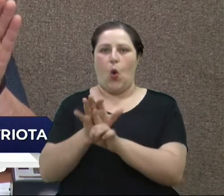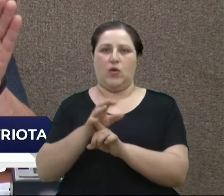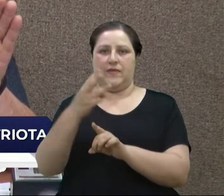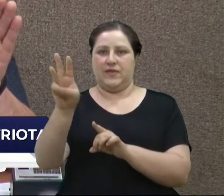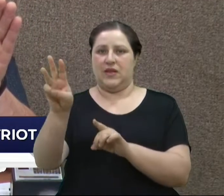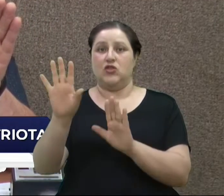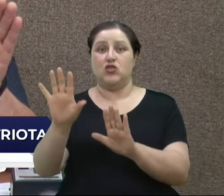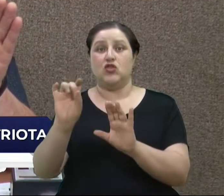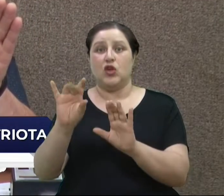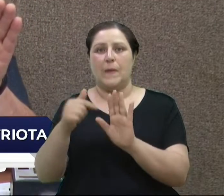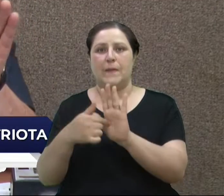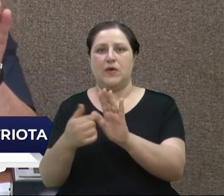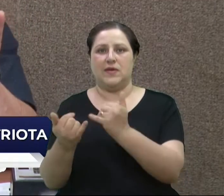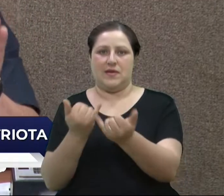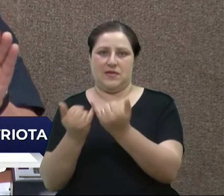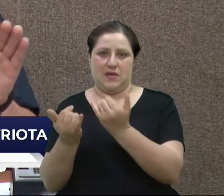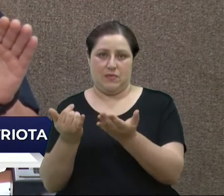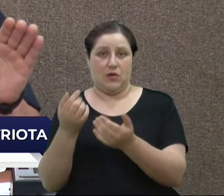Né?